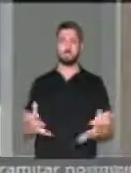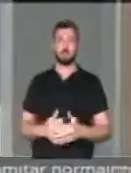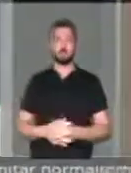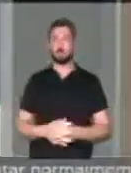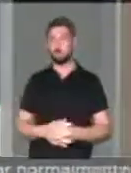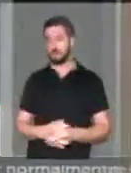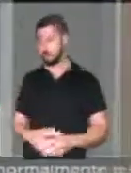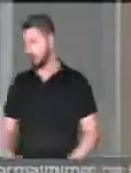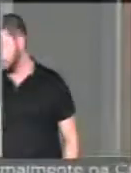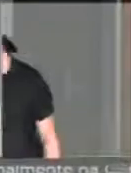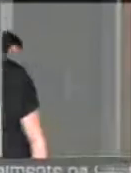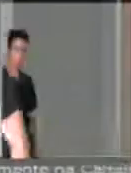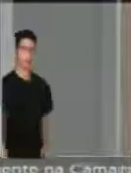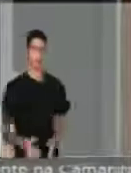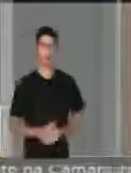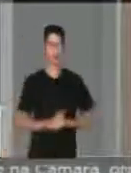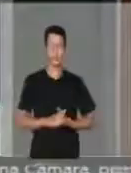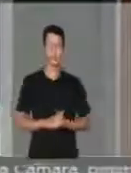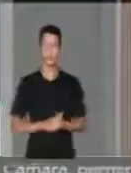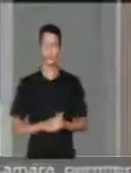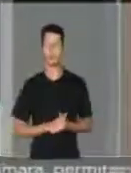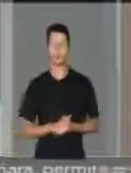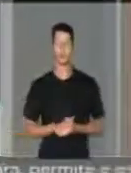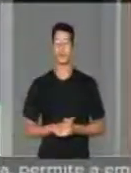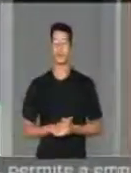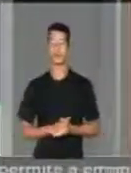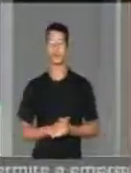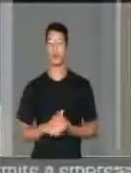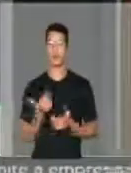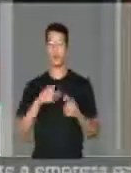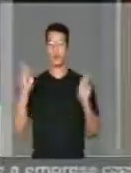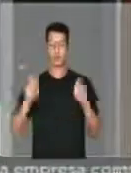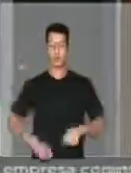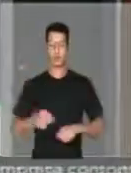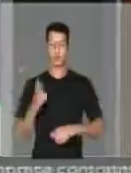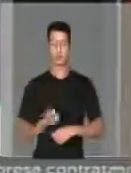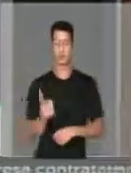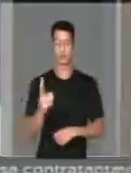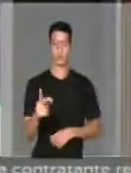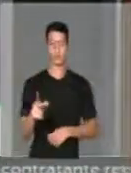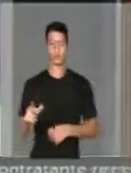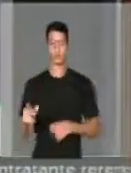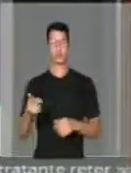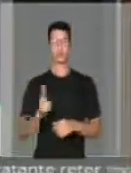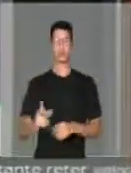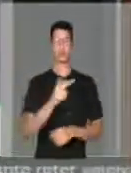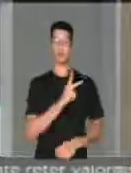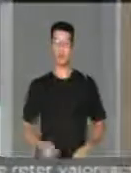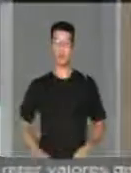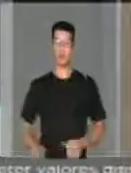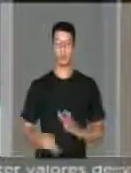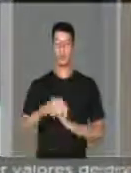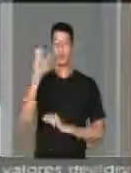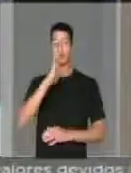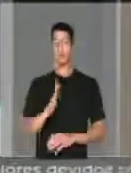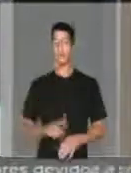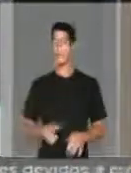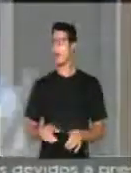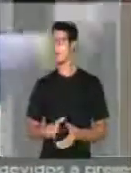ficar desmoralizados nesse país. Não tem condição de continuar na presidência da